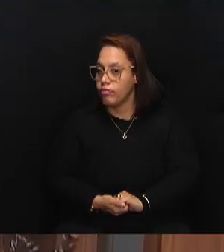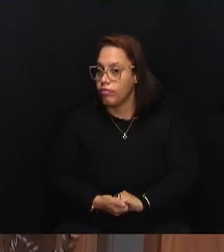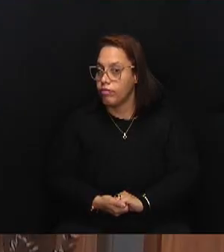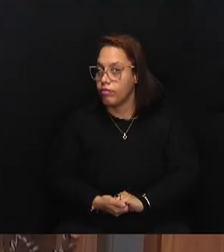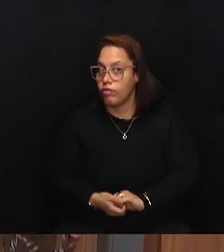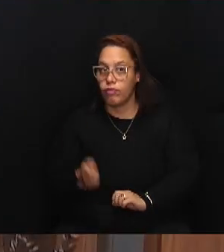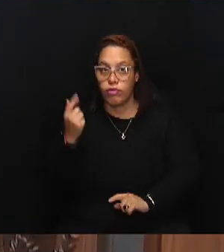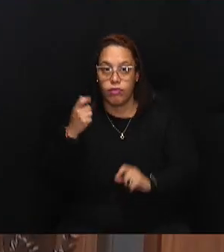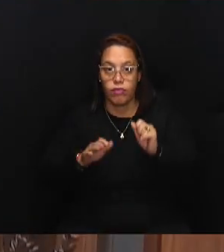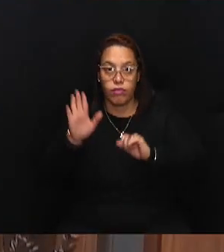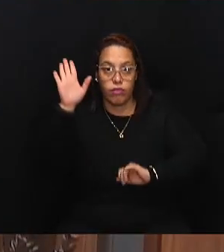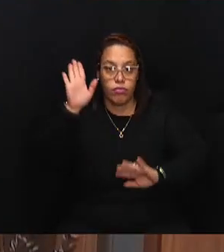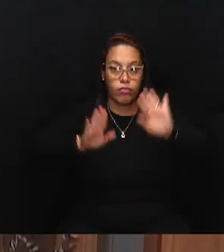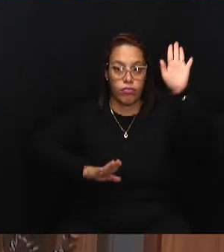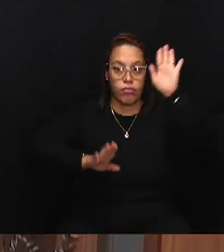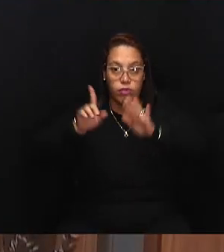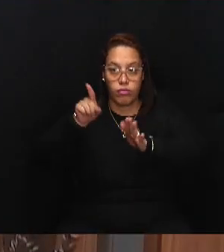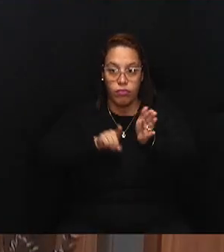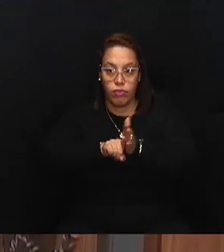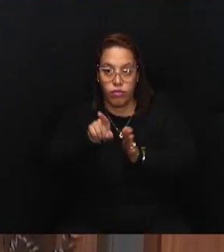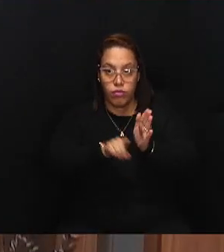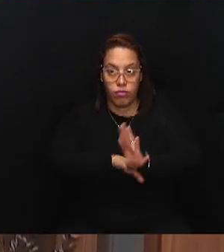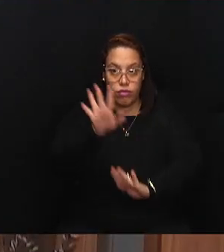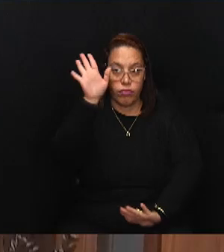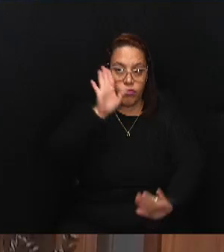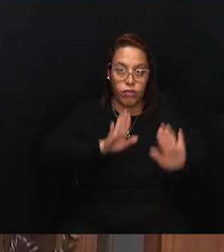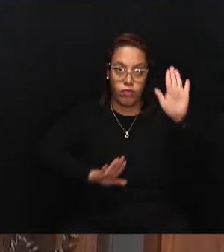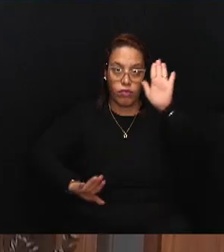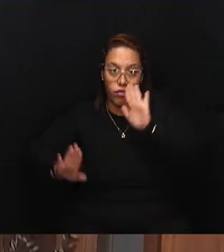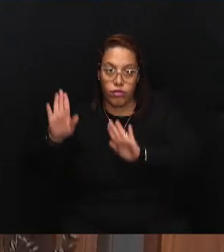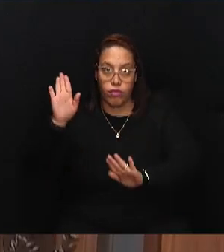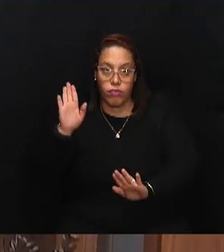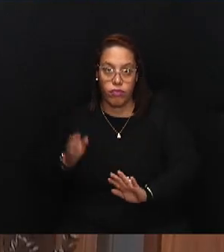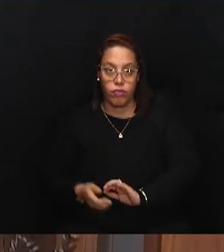Alguém gostaria de fazer alguma pergunta, falar mais alguma coisa?